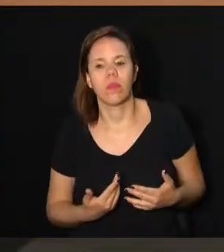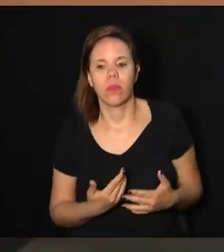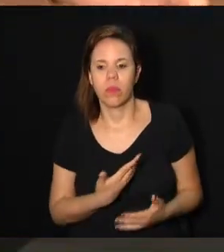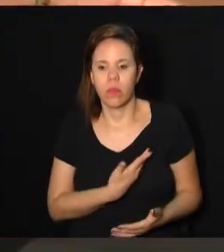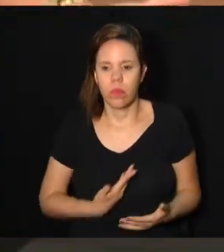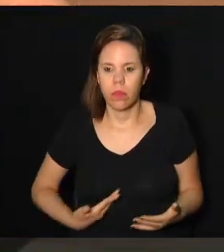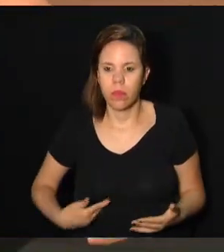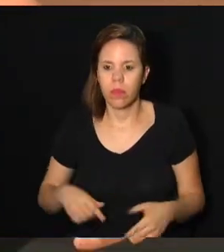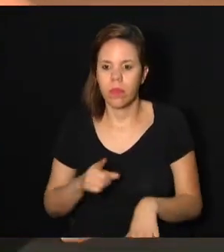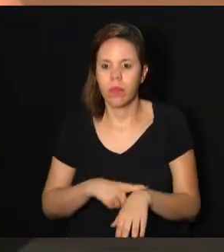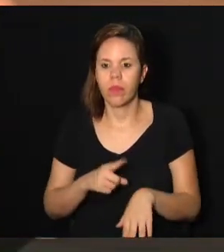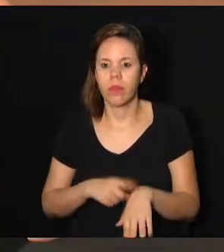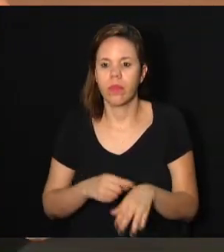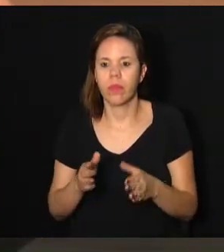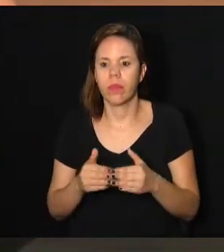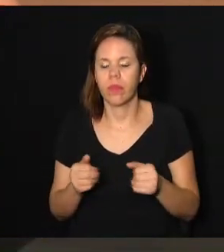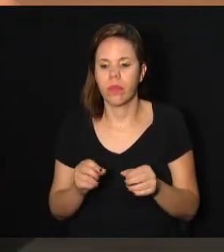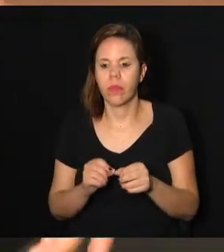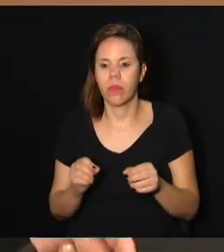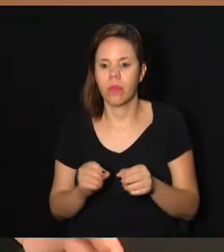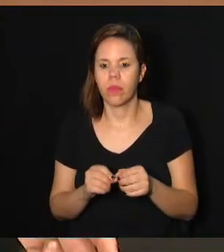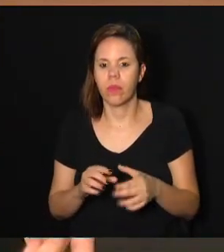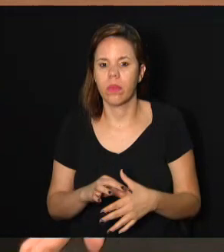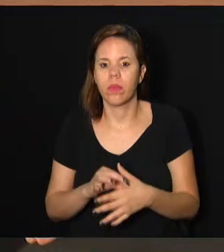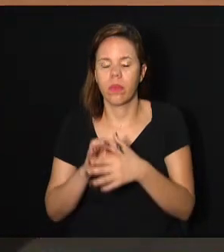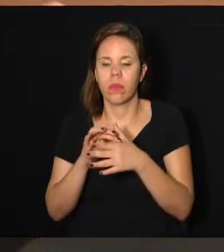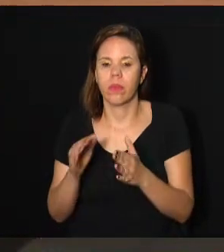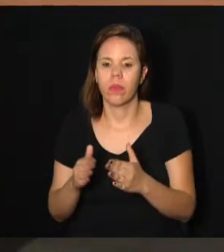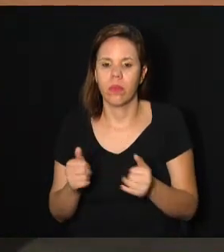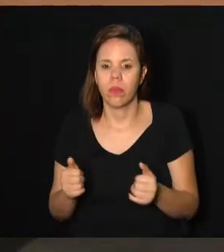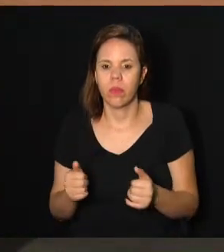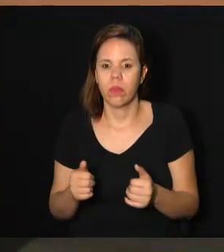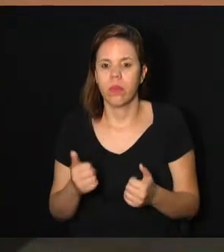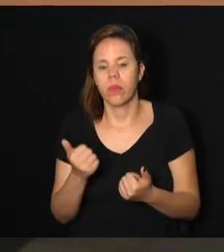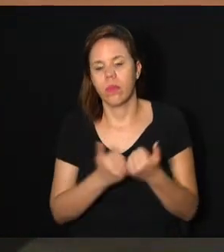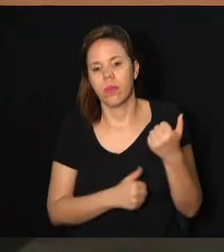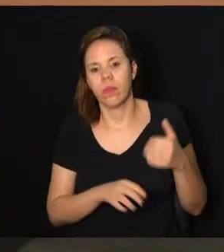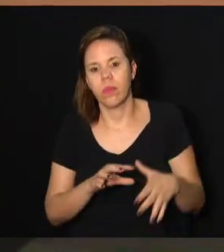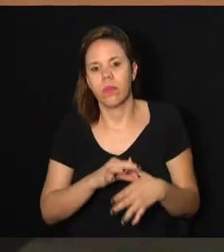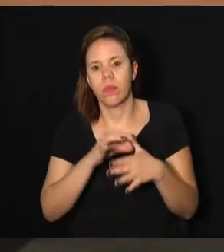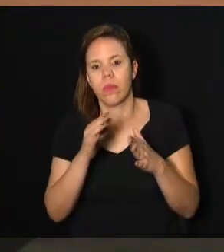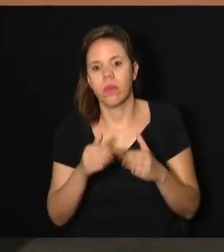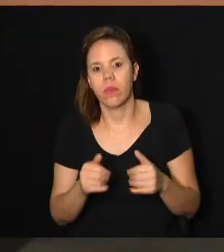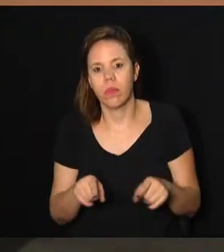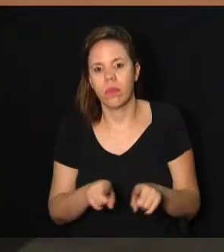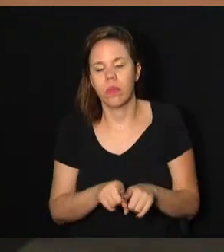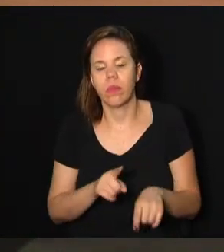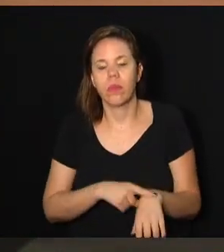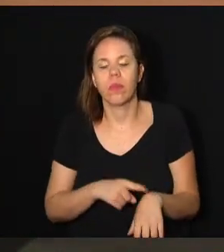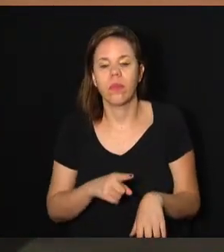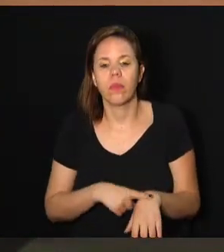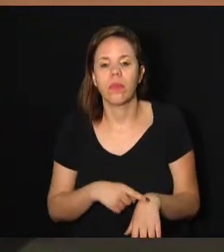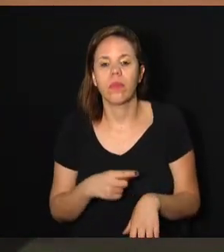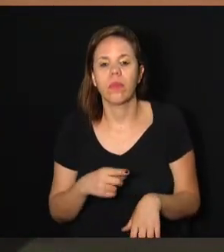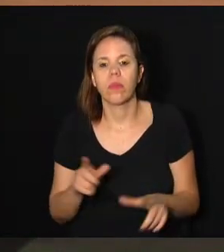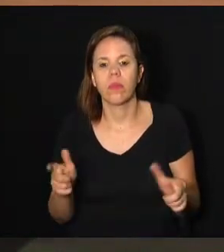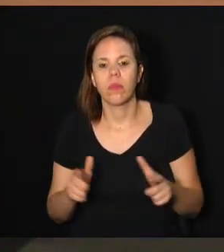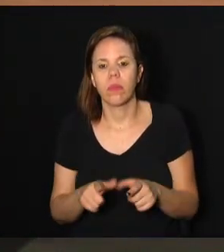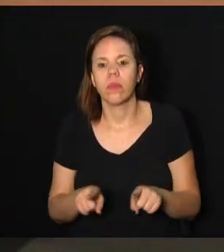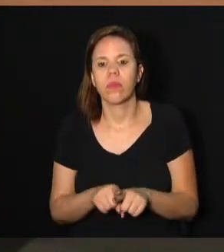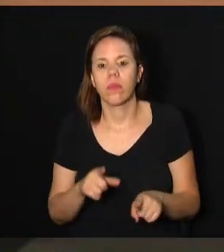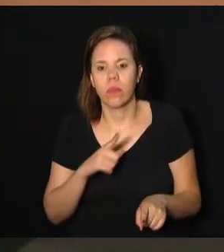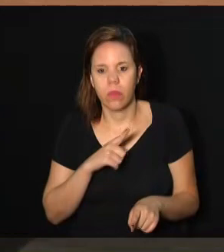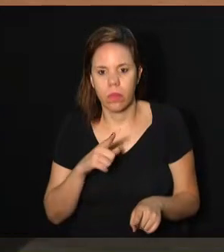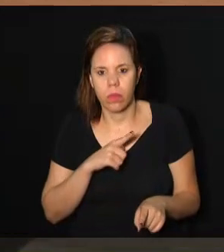pede tempo, o líder de governo pede tempo, o vice-líder de governo pede tempo, em nome do governo, a minoria também terá